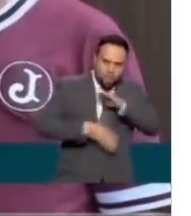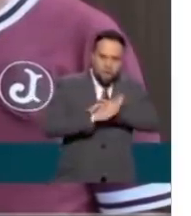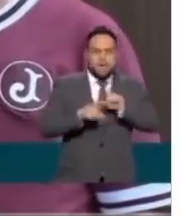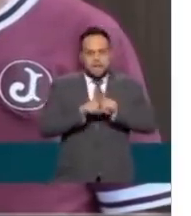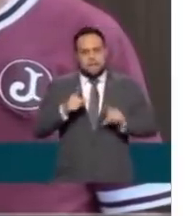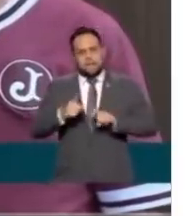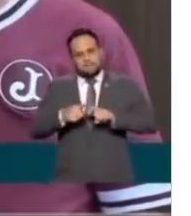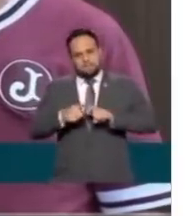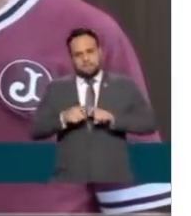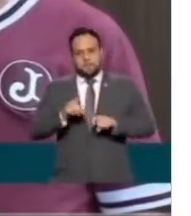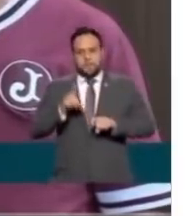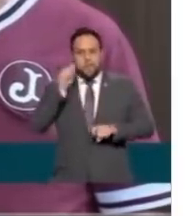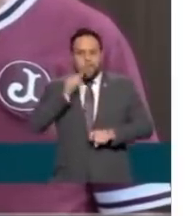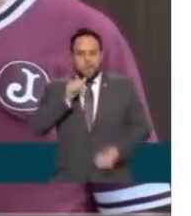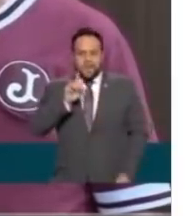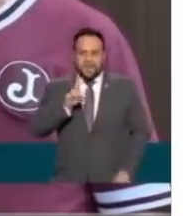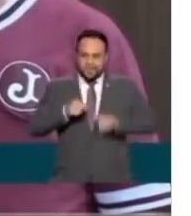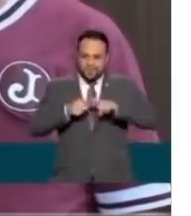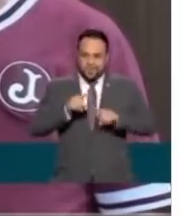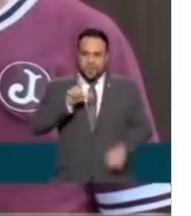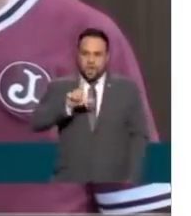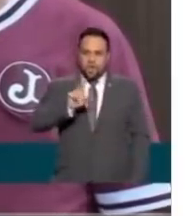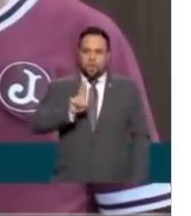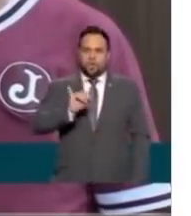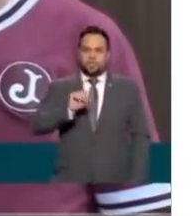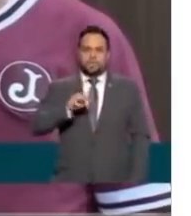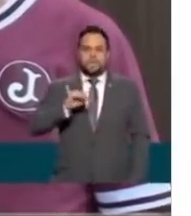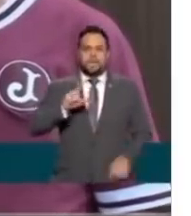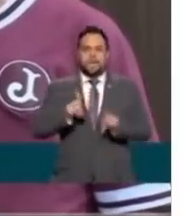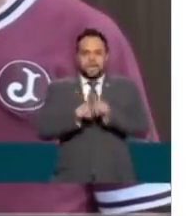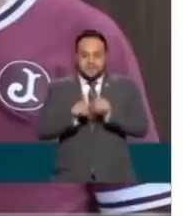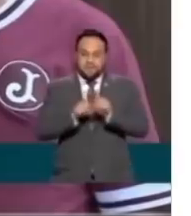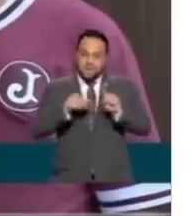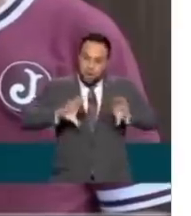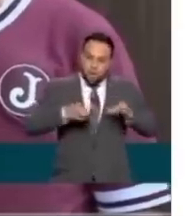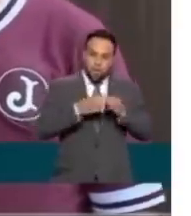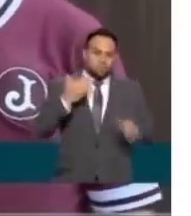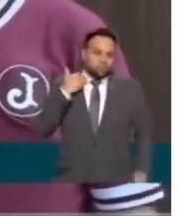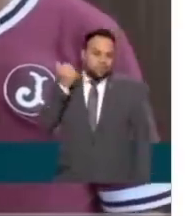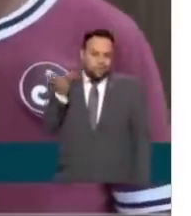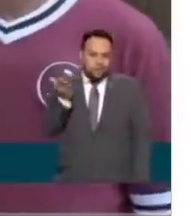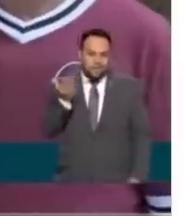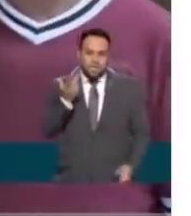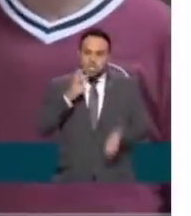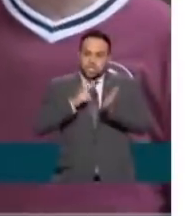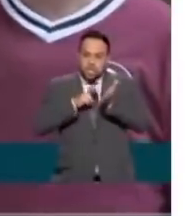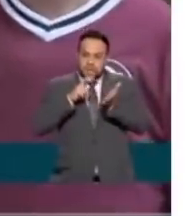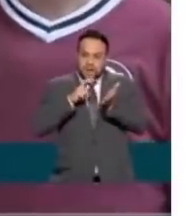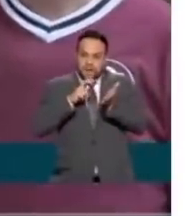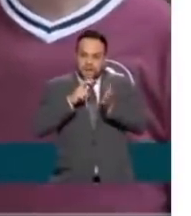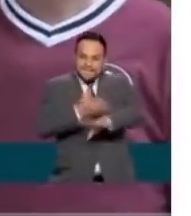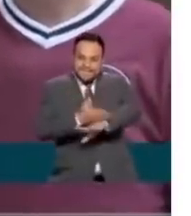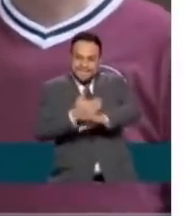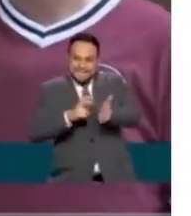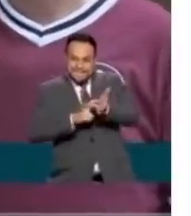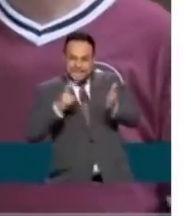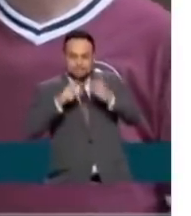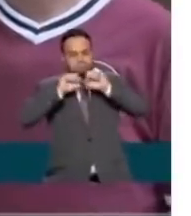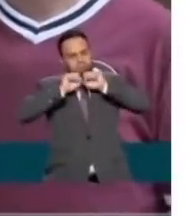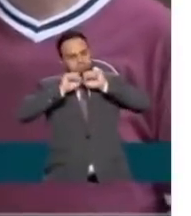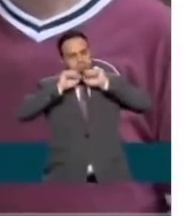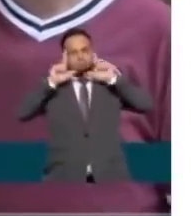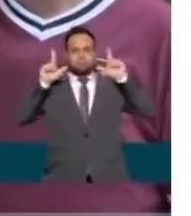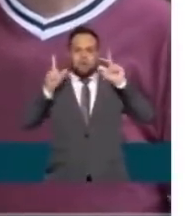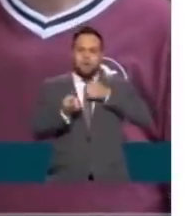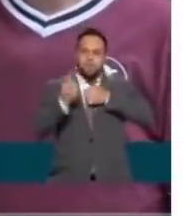Ludmila ajudando e o pessoal da UTI de Juiz de Fora. Só de manhã cedo que o presidente conseguiu acordar e recuperar a